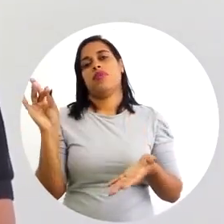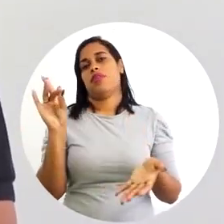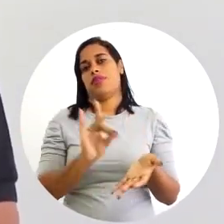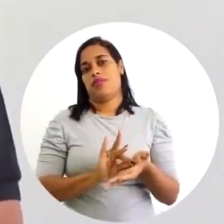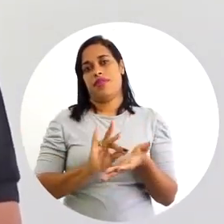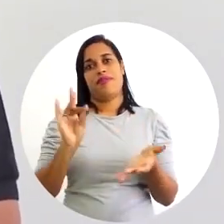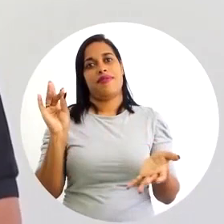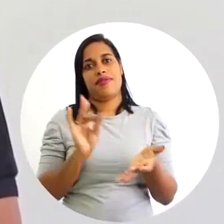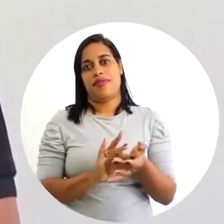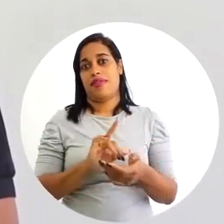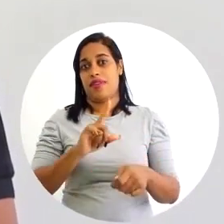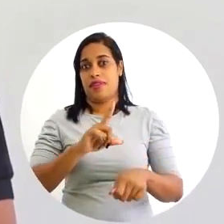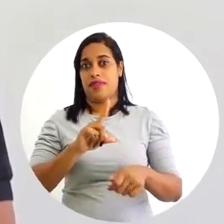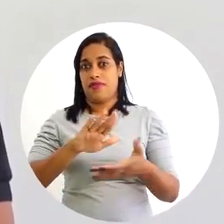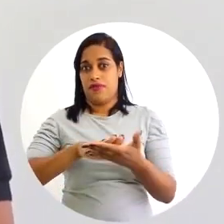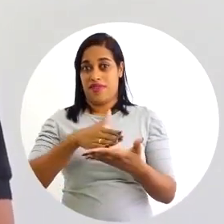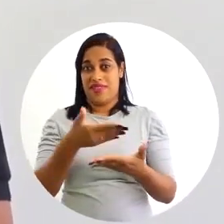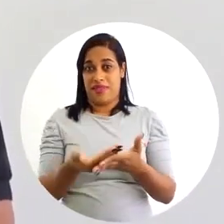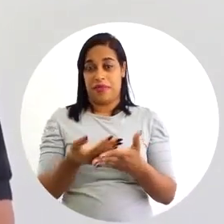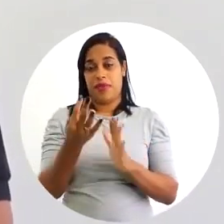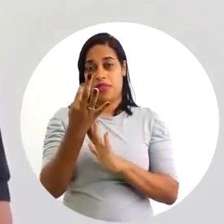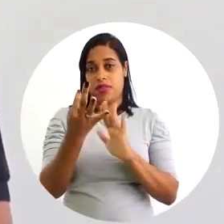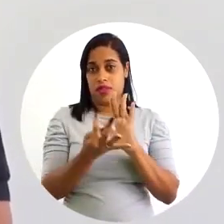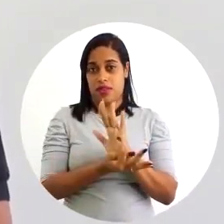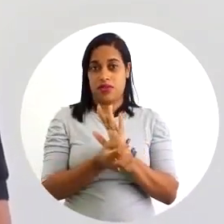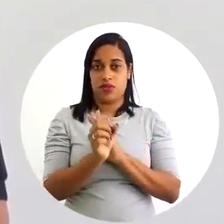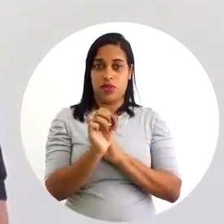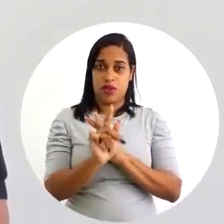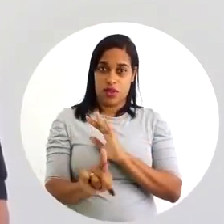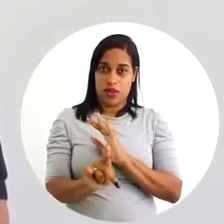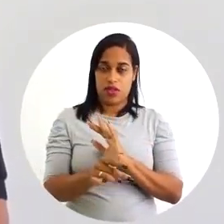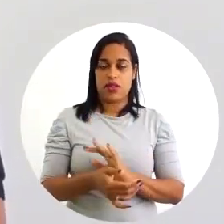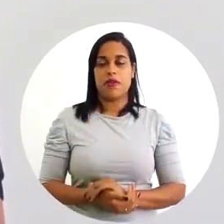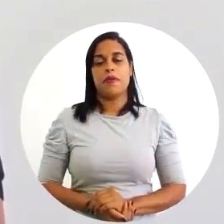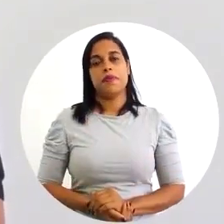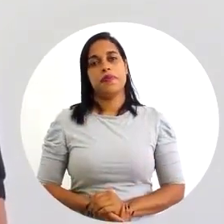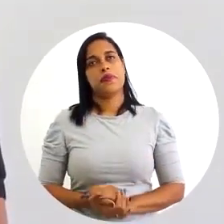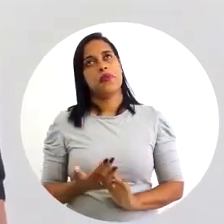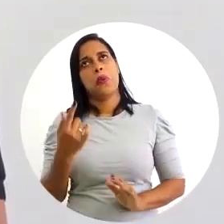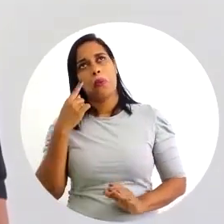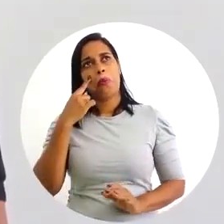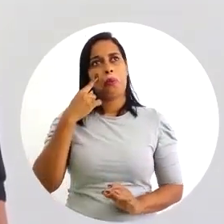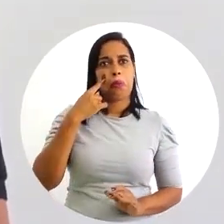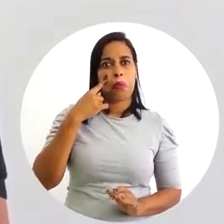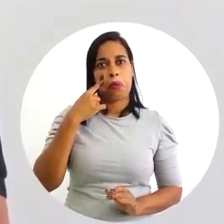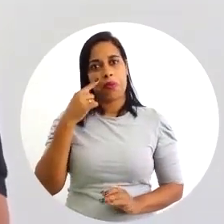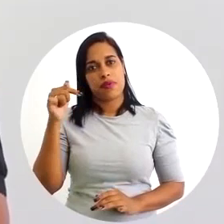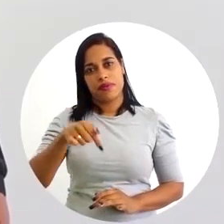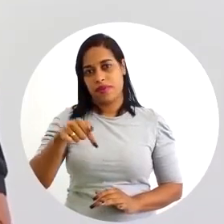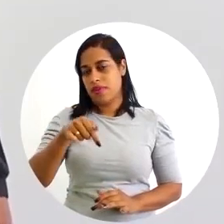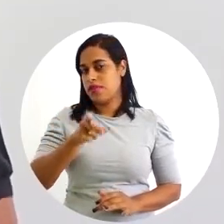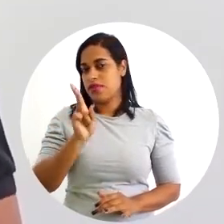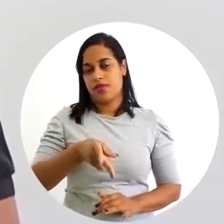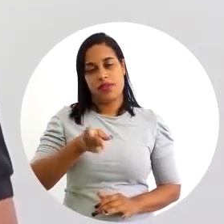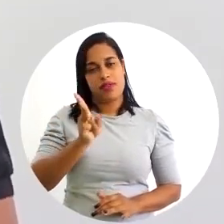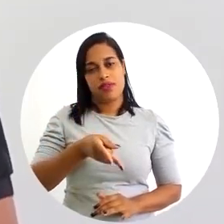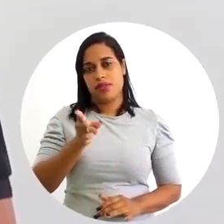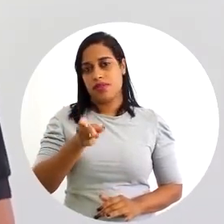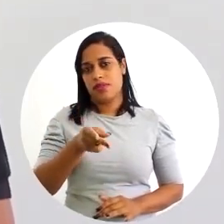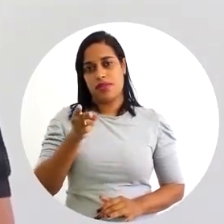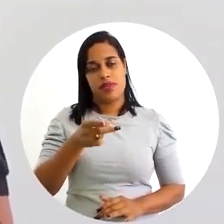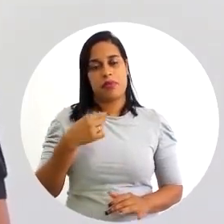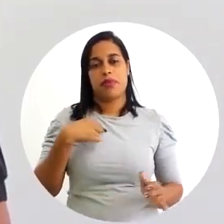muito na hora de você interpretar um texto, ok? Então, qualquer dúvida, nós estamos aqui para